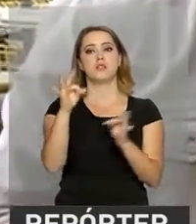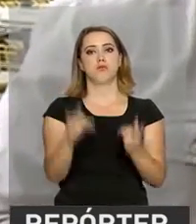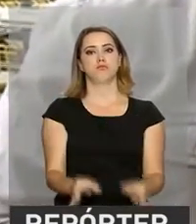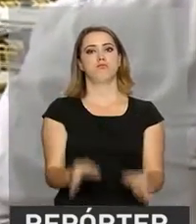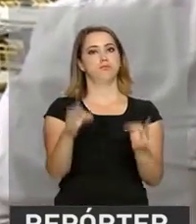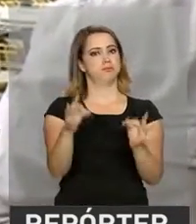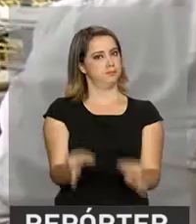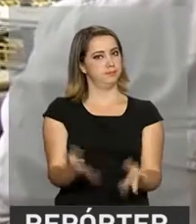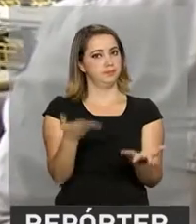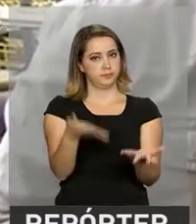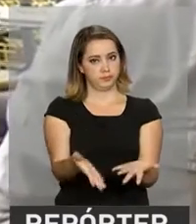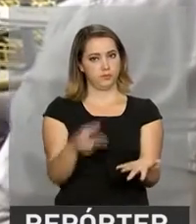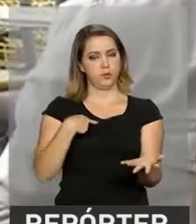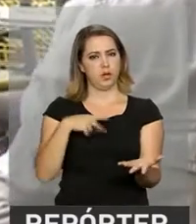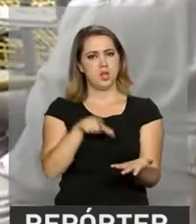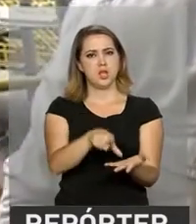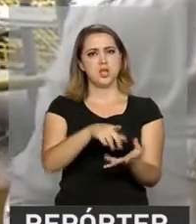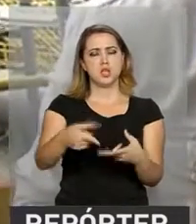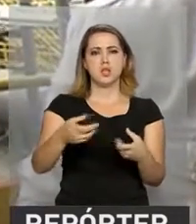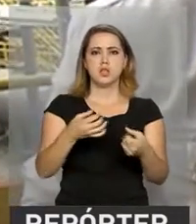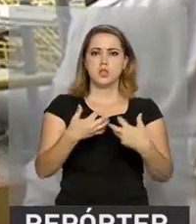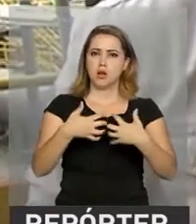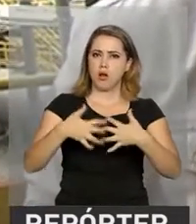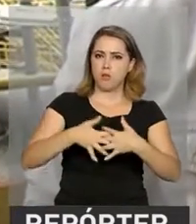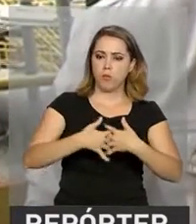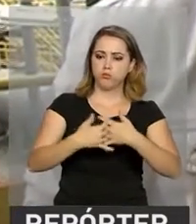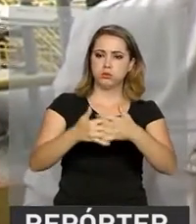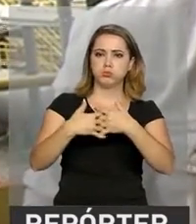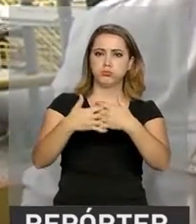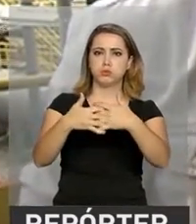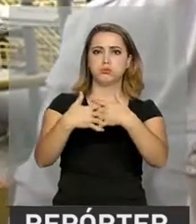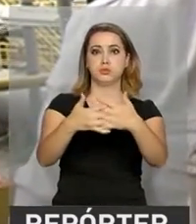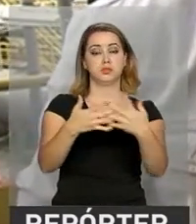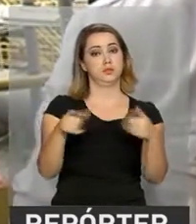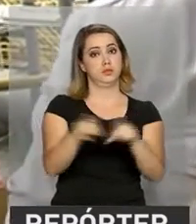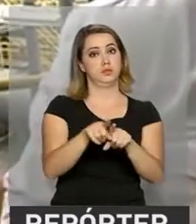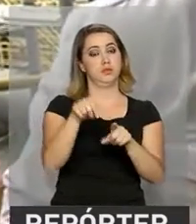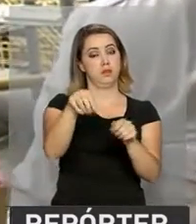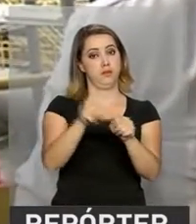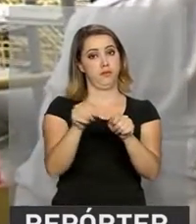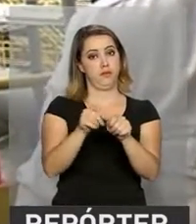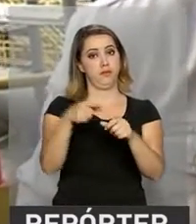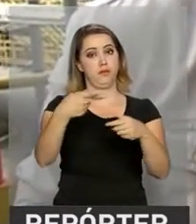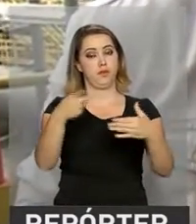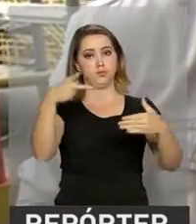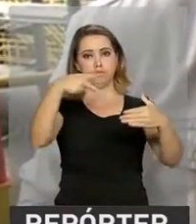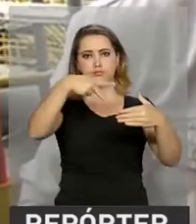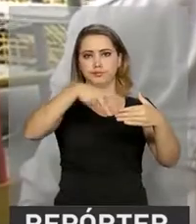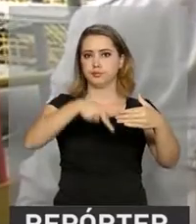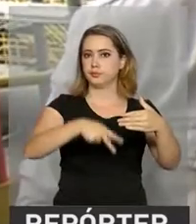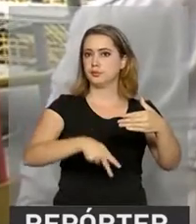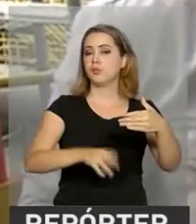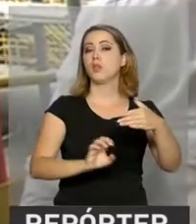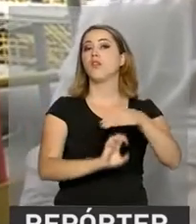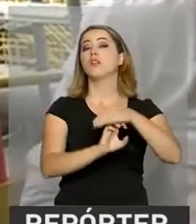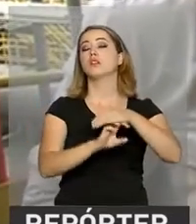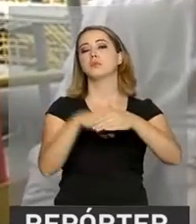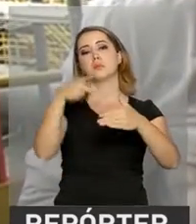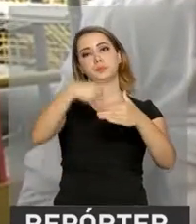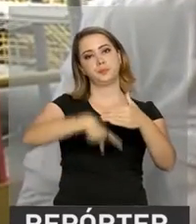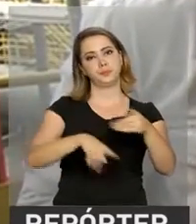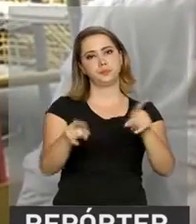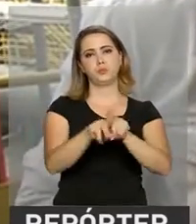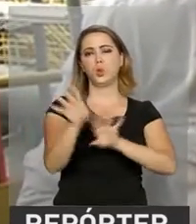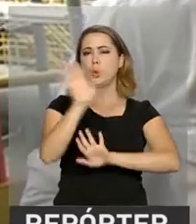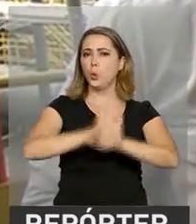eles são abastecidos por carretas que trazem o glp produzido nas refinarias da petrobras o processo de fabricação bem